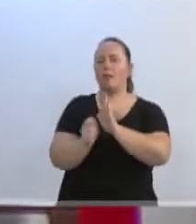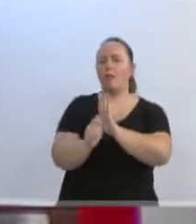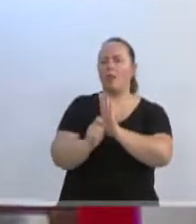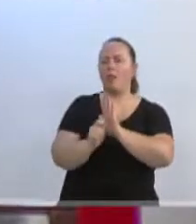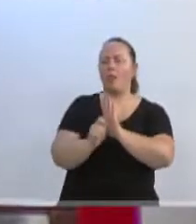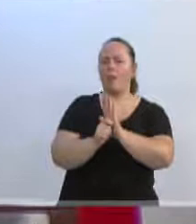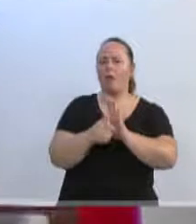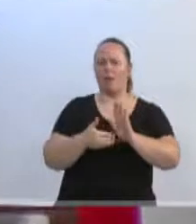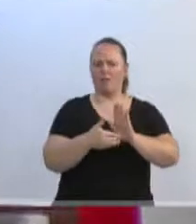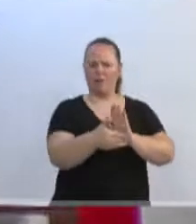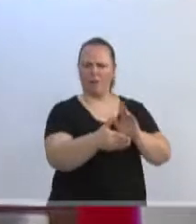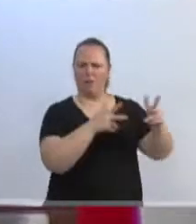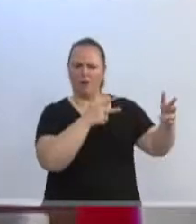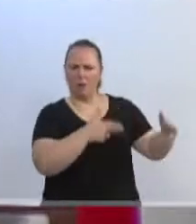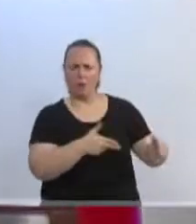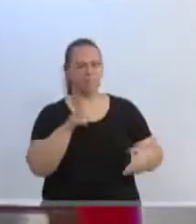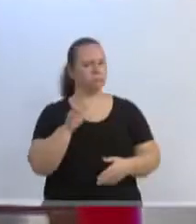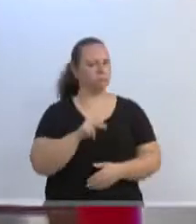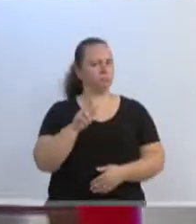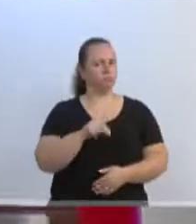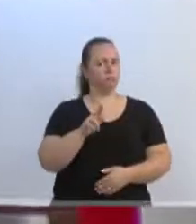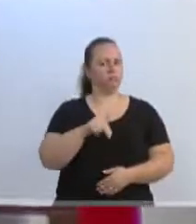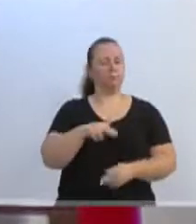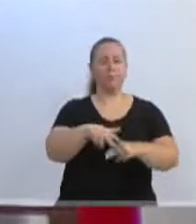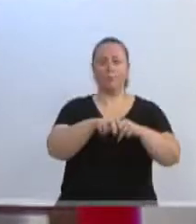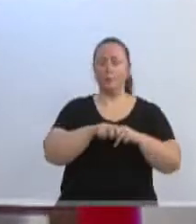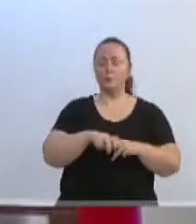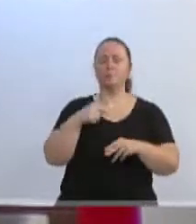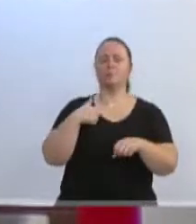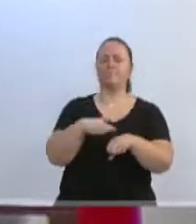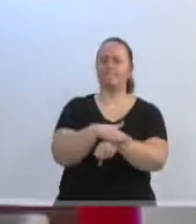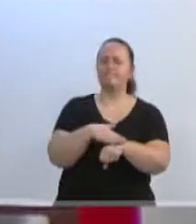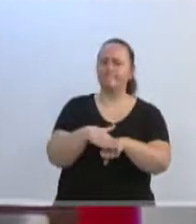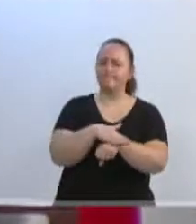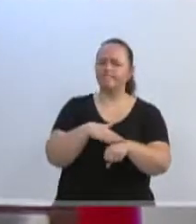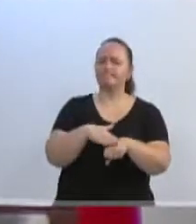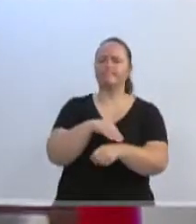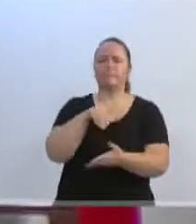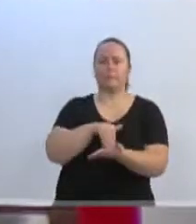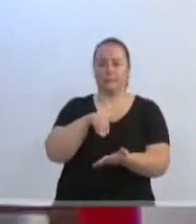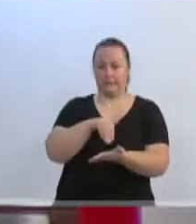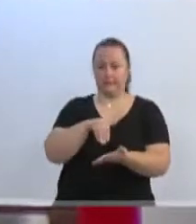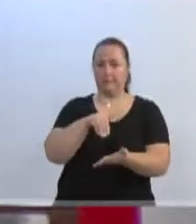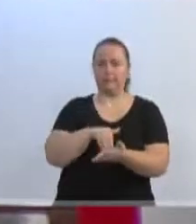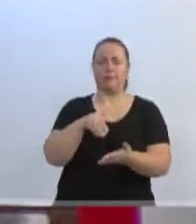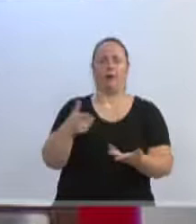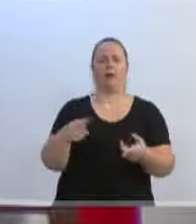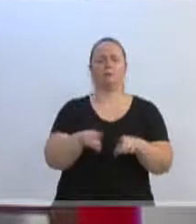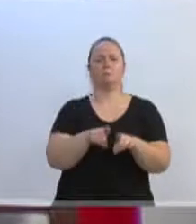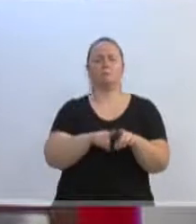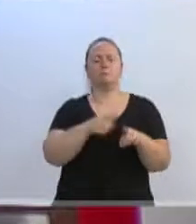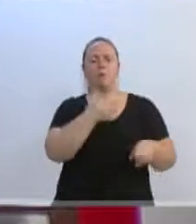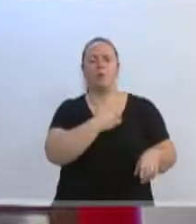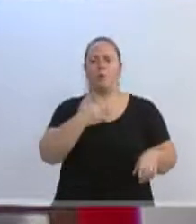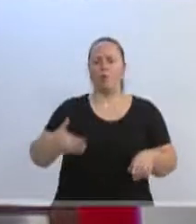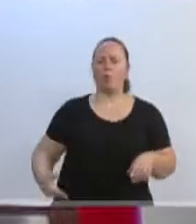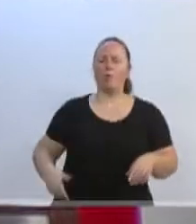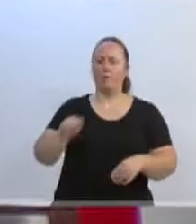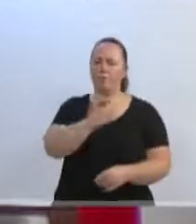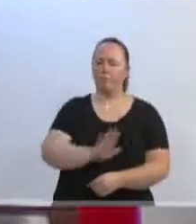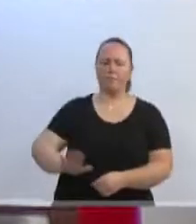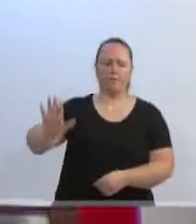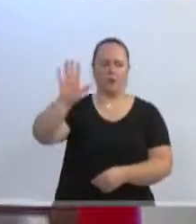encaminhamentos, inclusive com o secretário, Ricardo Stodik, que está à disposição, o governo, de um modo geral, está à disposição para que a gente faça